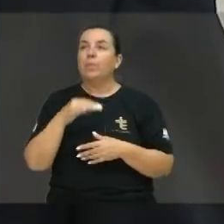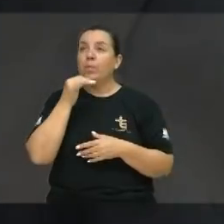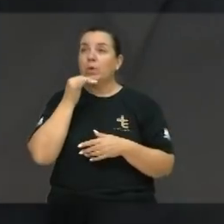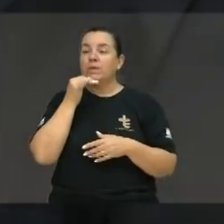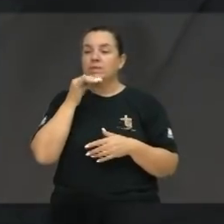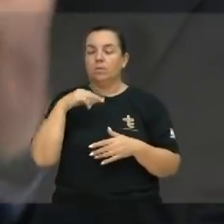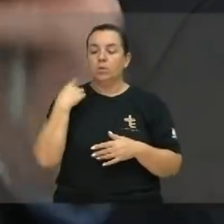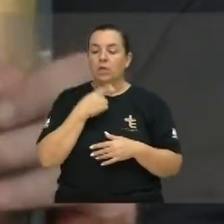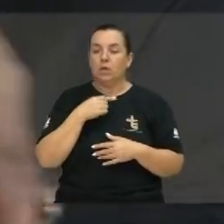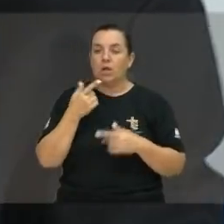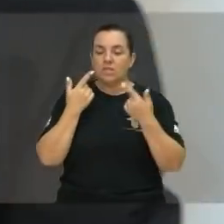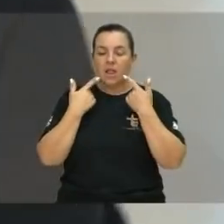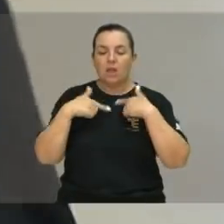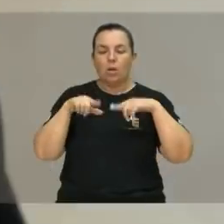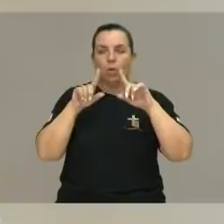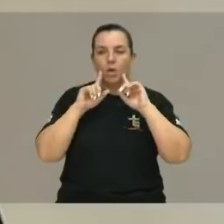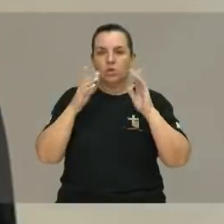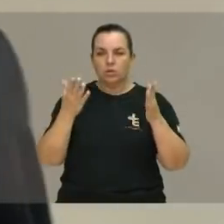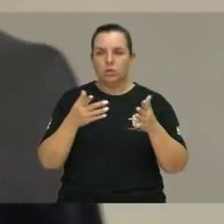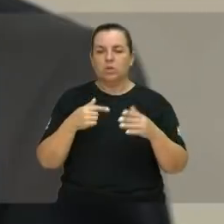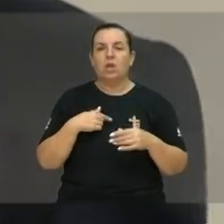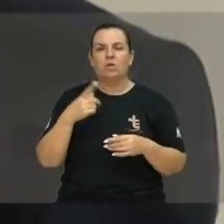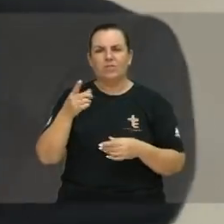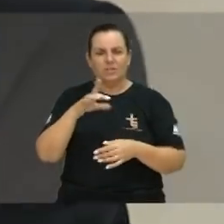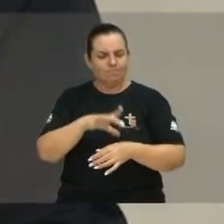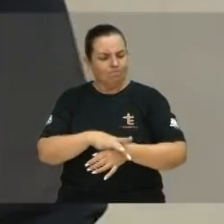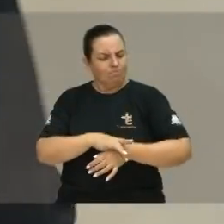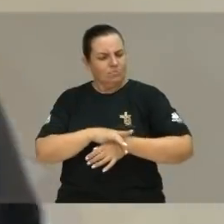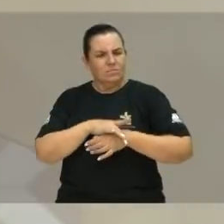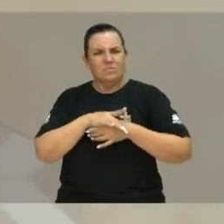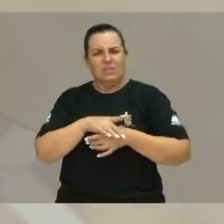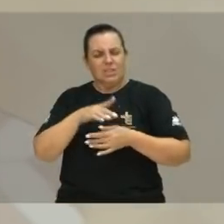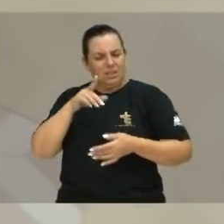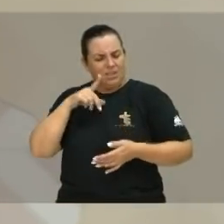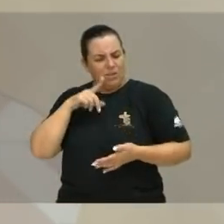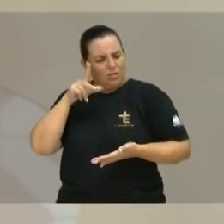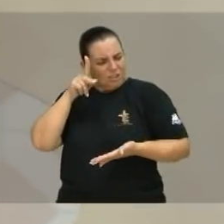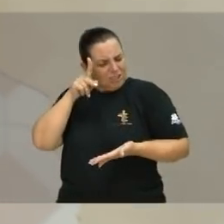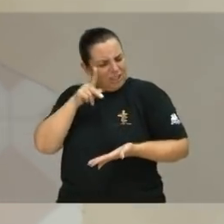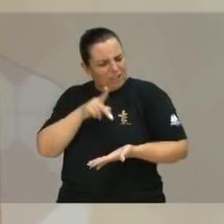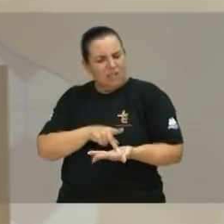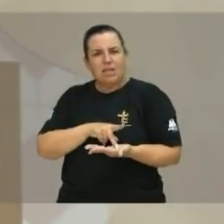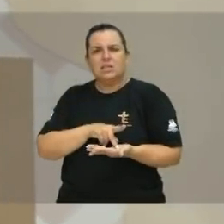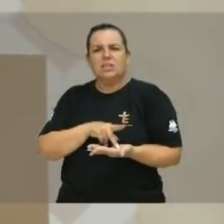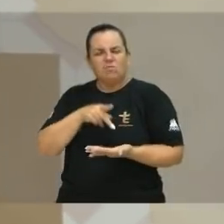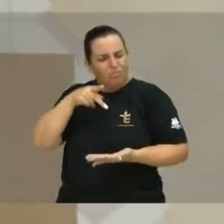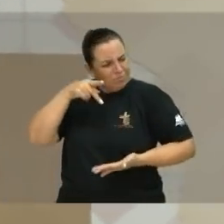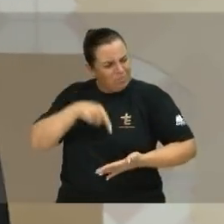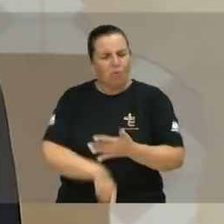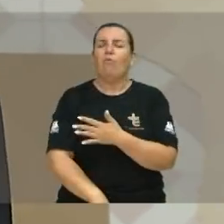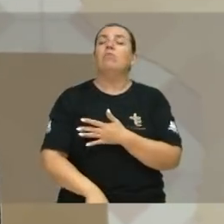nossa linguagem eu vos garanto com todas as minhas credenciais